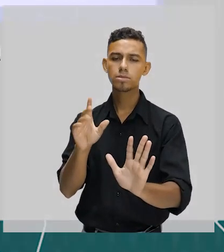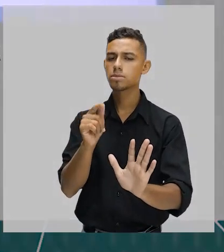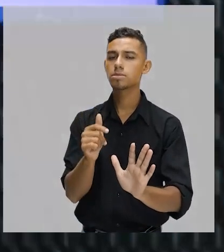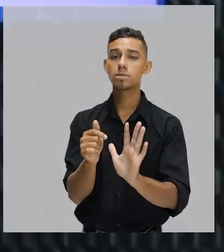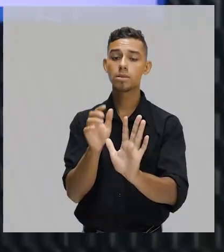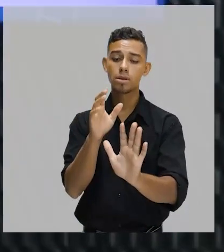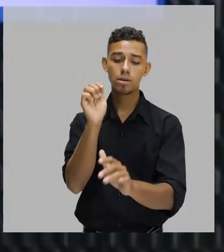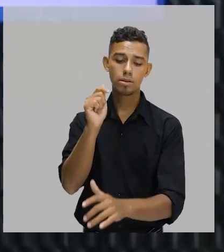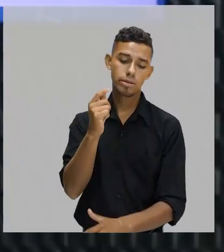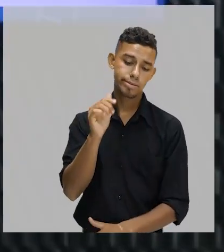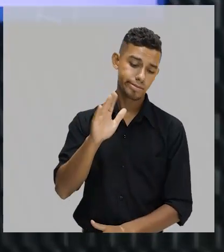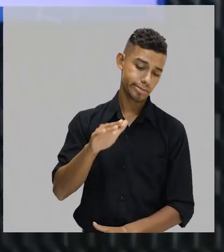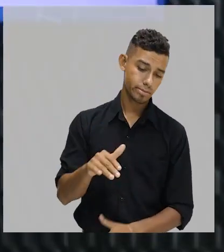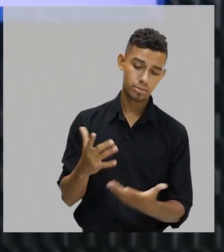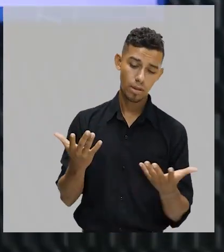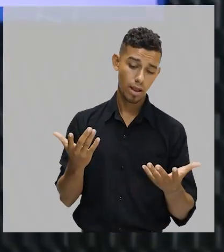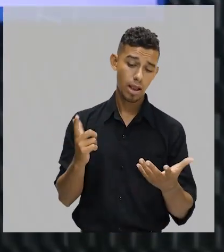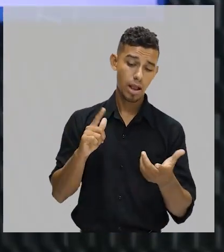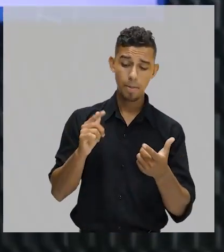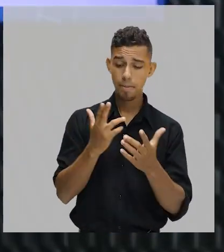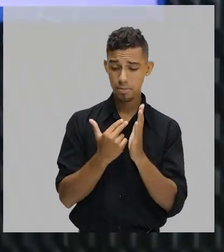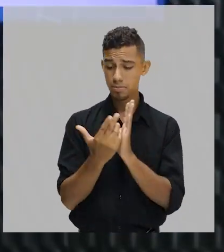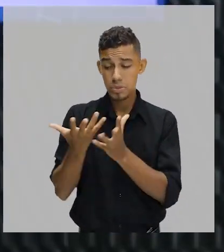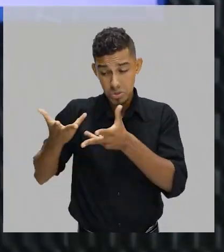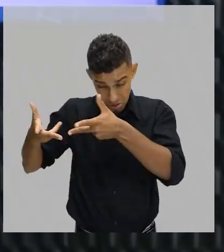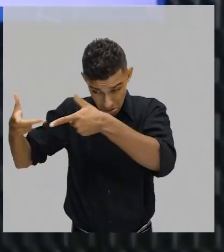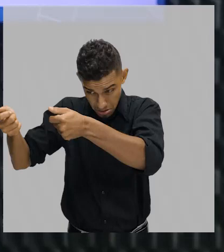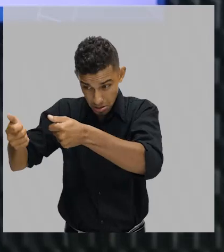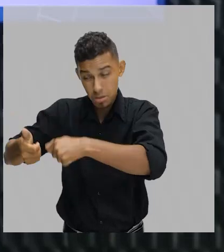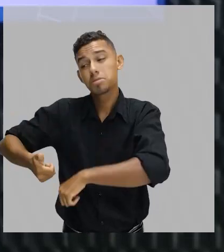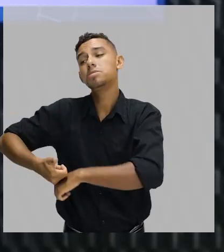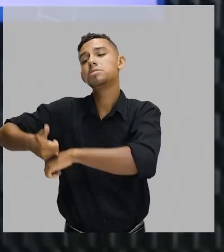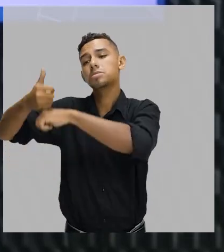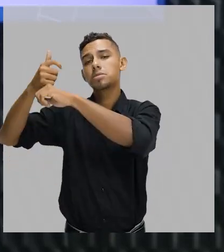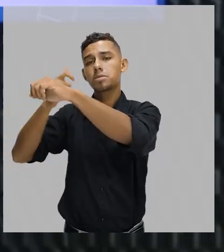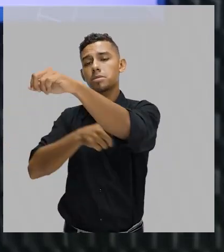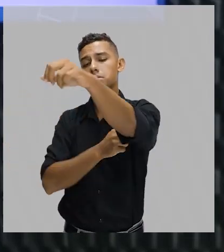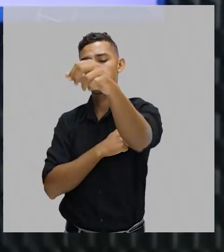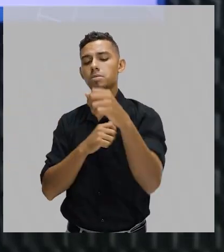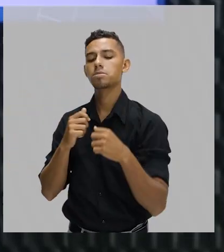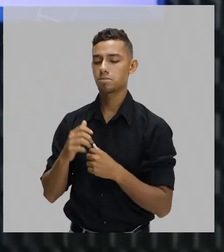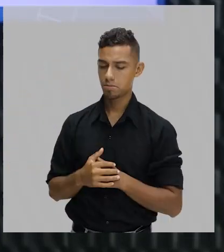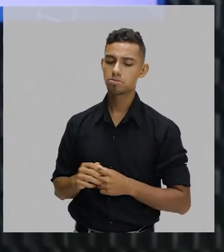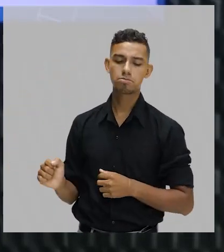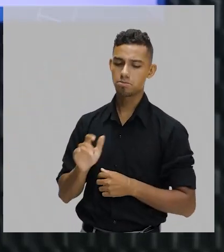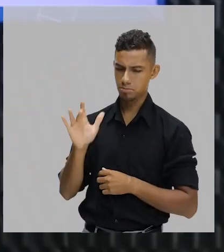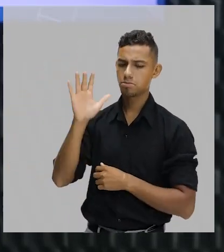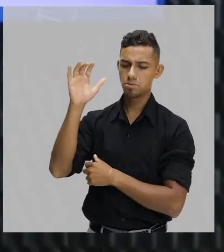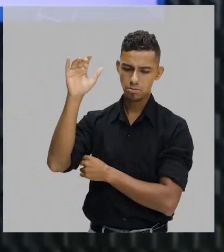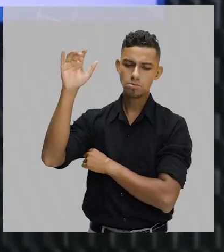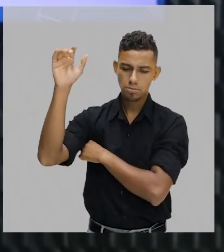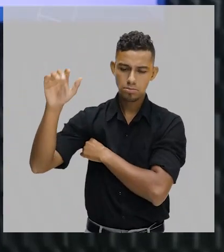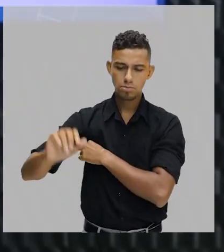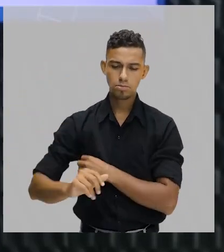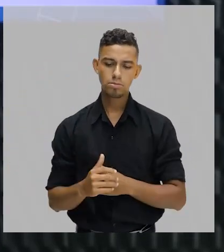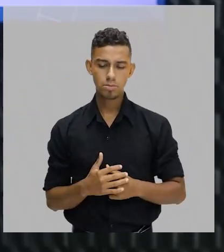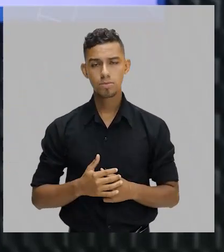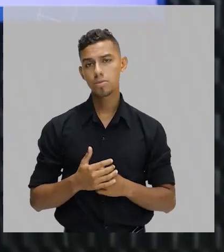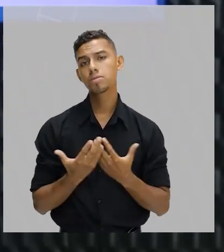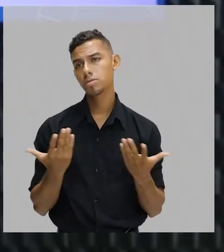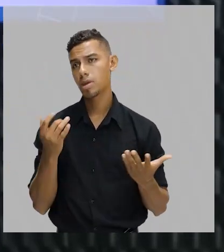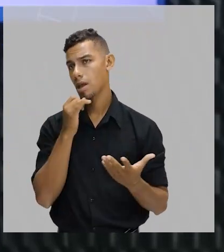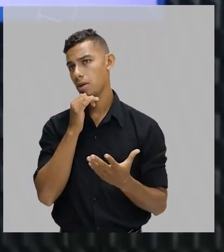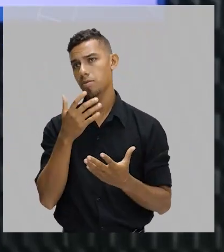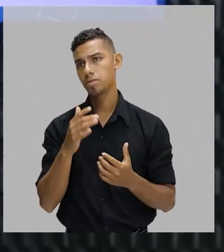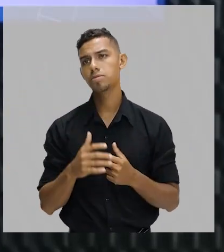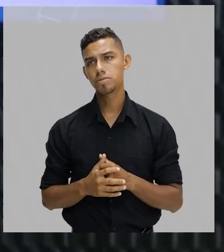se você quiser fazer um trabalho de desenho com pastel ou de pintura, que a gente vai falar mais à frente com pastel, ele é bem salgadinho o preço, né? Eu recentemente vou dar